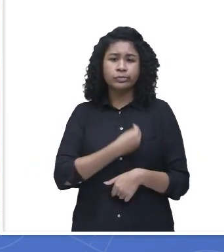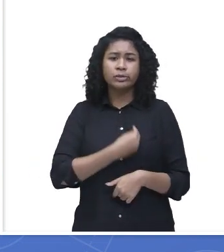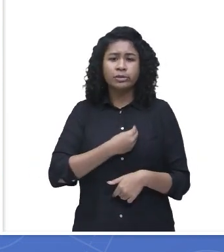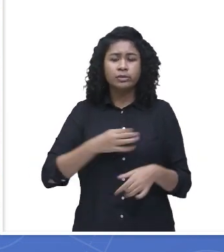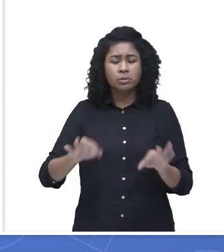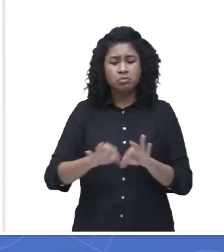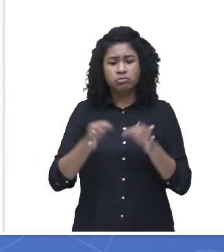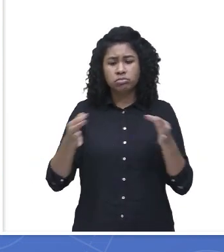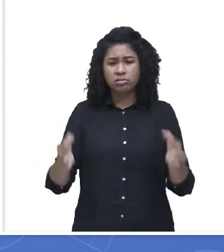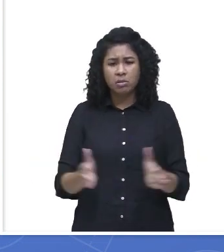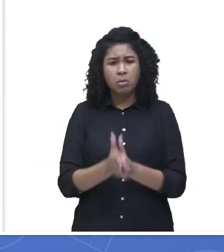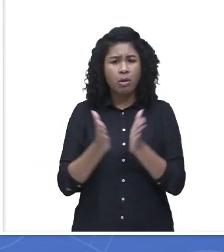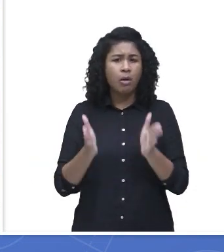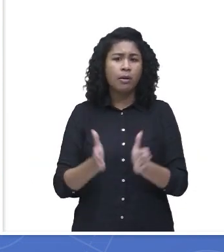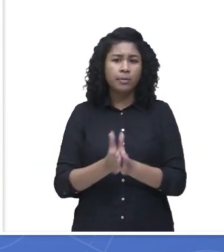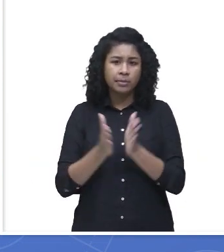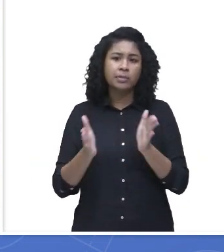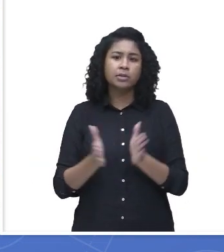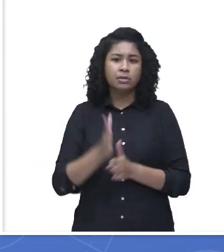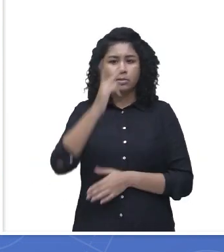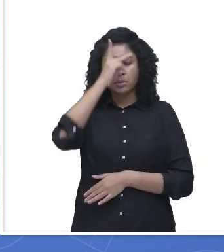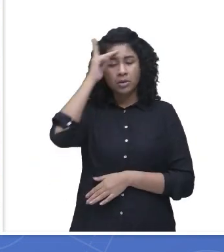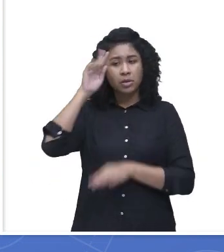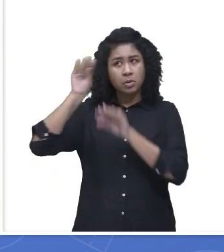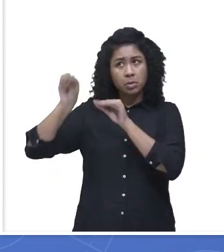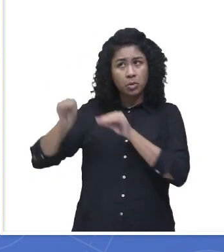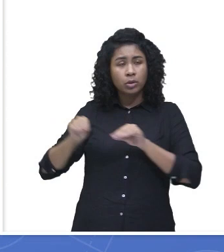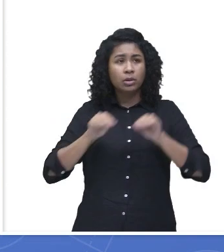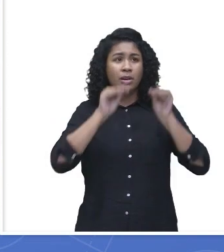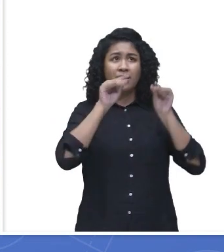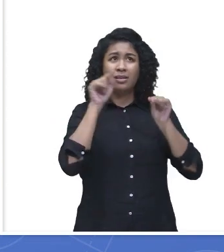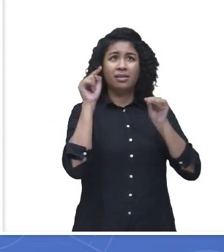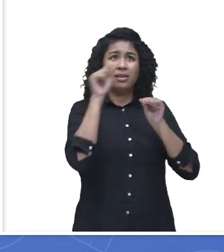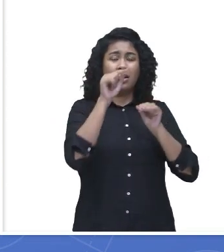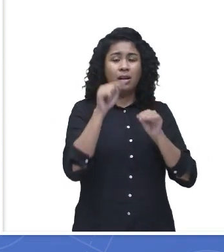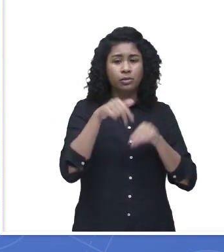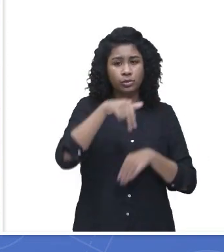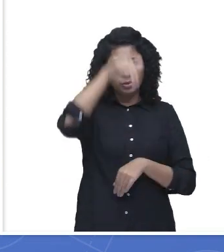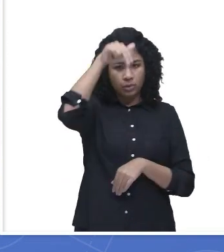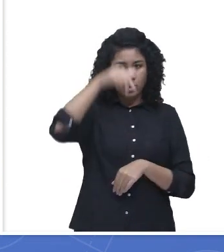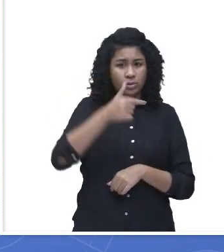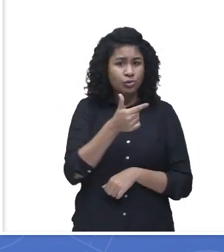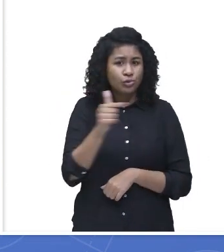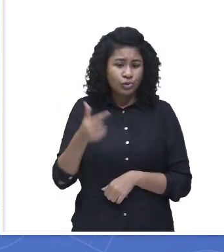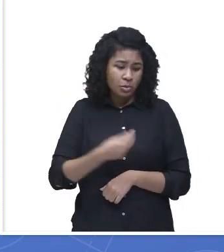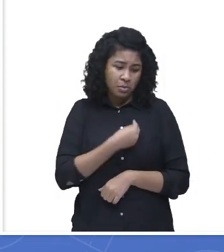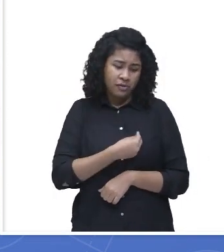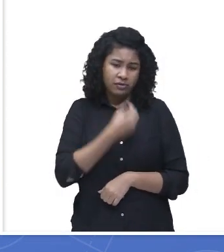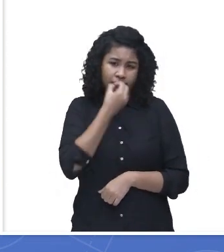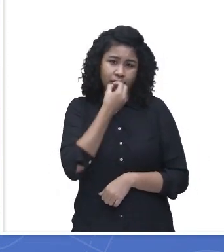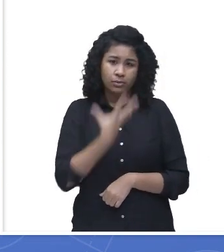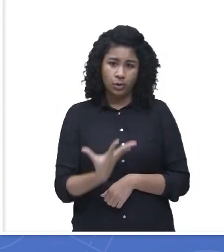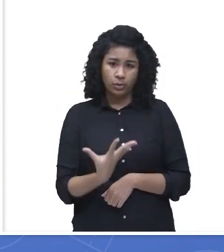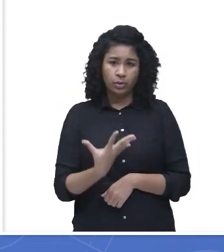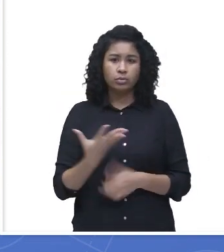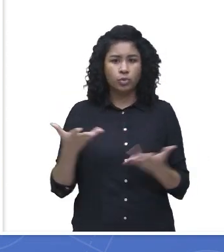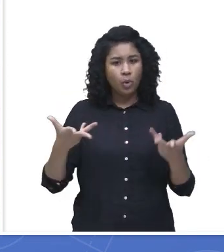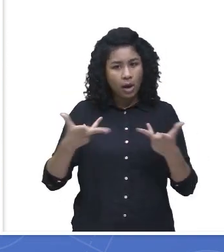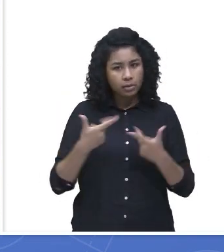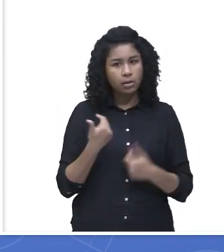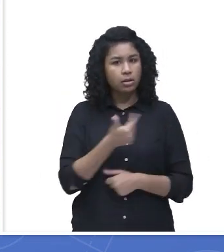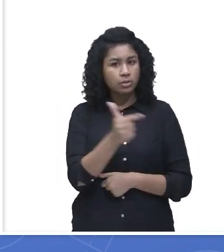imigrantes nordestinos que vieram para o nosso estado, percebem que eles não tinham uma condição boa de vida, certo? Então a gente percebe